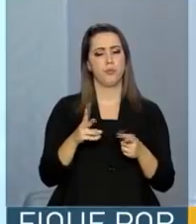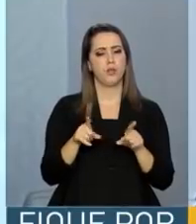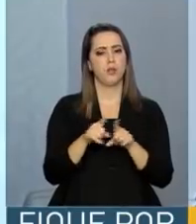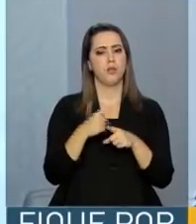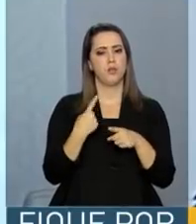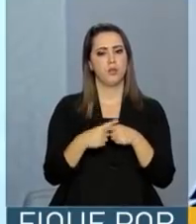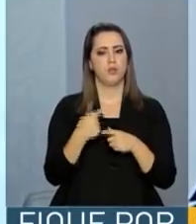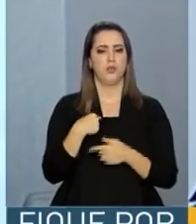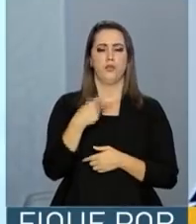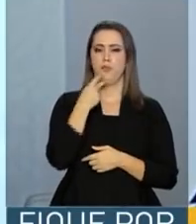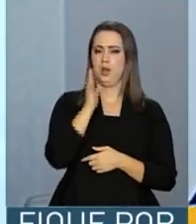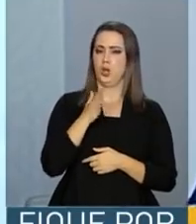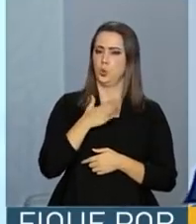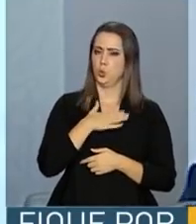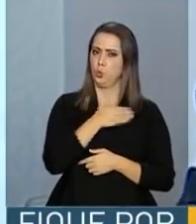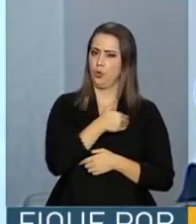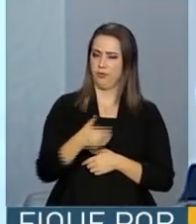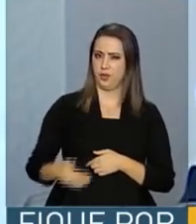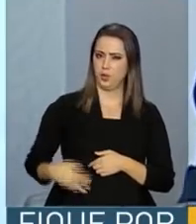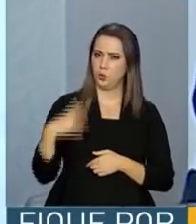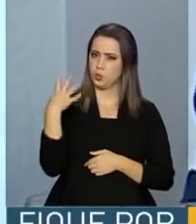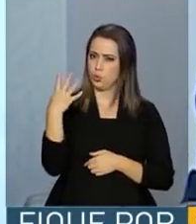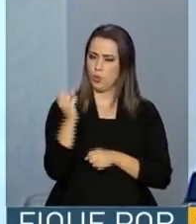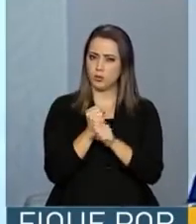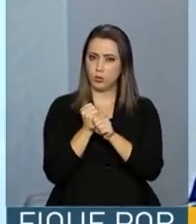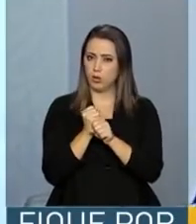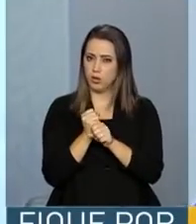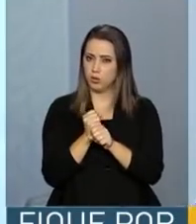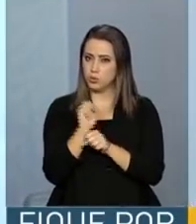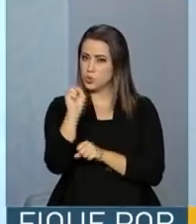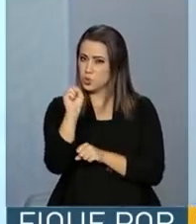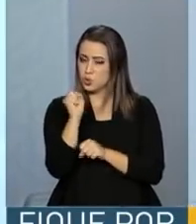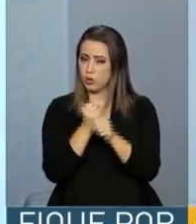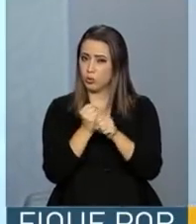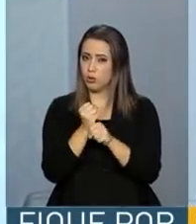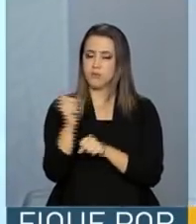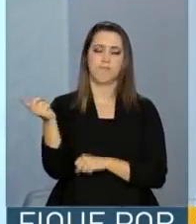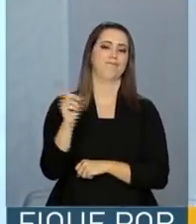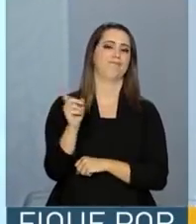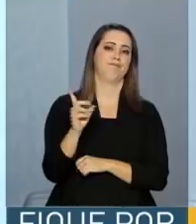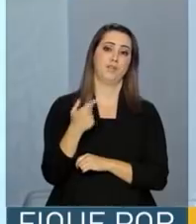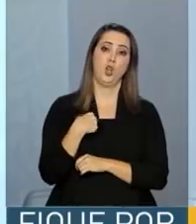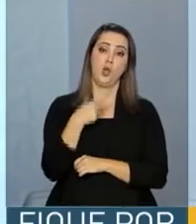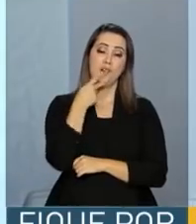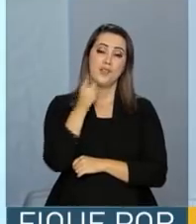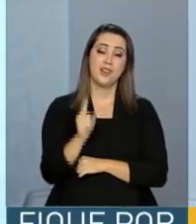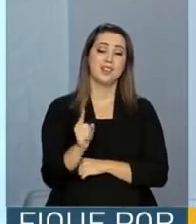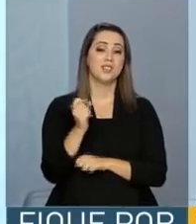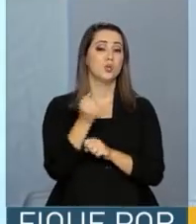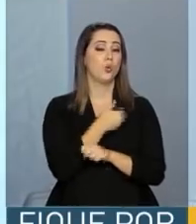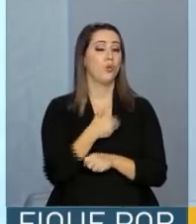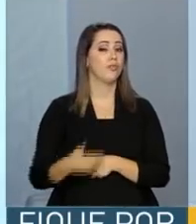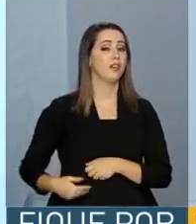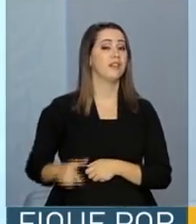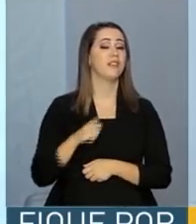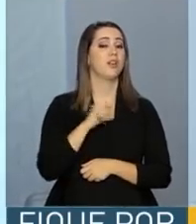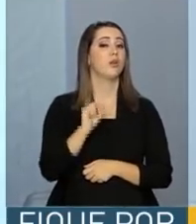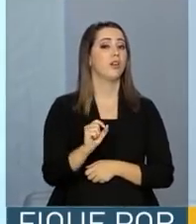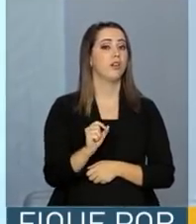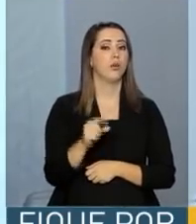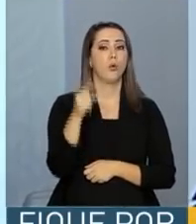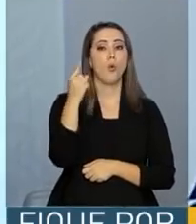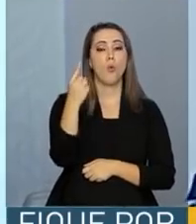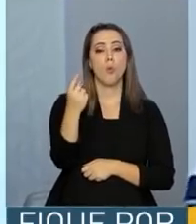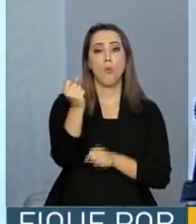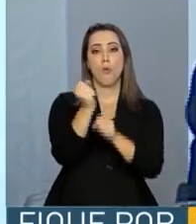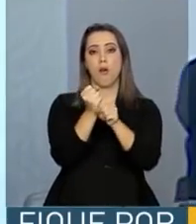porque eu não tô falando o governo de quatro anos oito anos falando governo em um ano e oito e seis sete meses não é